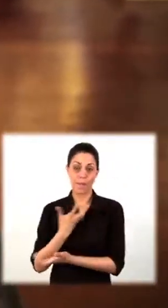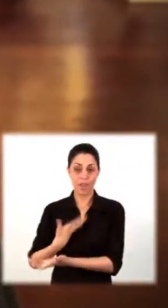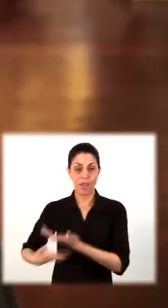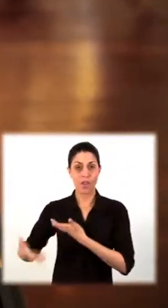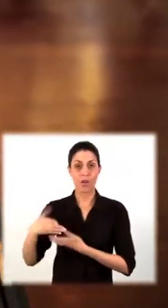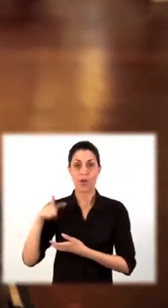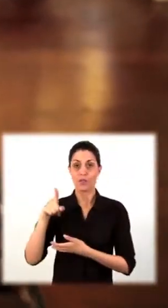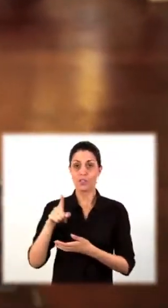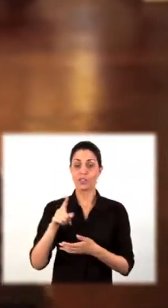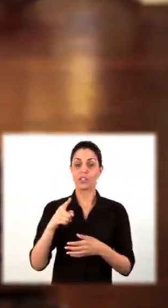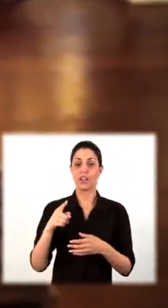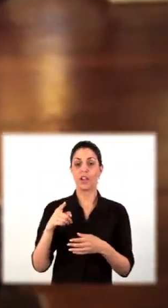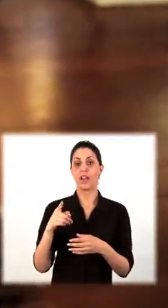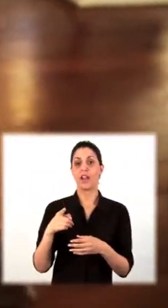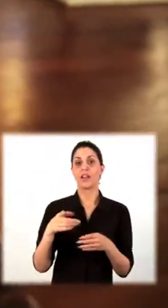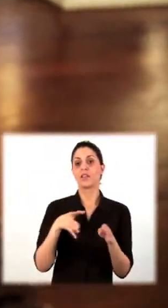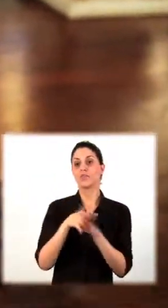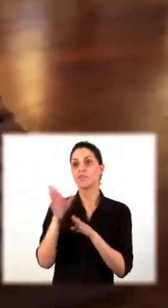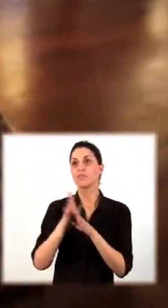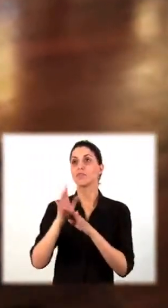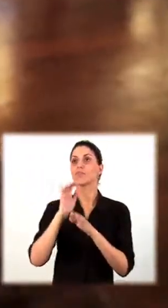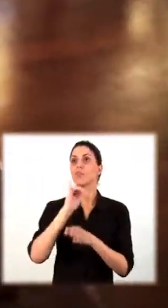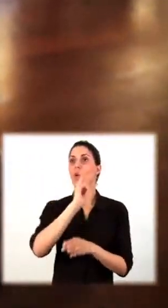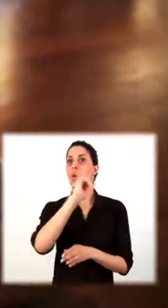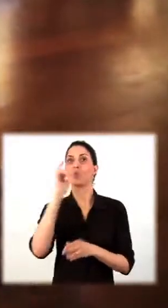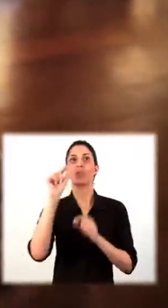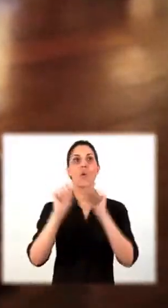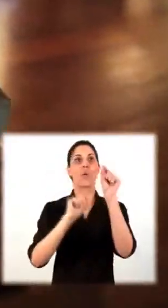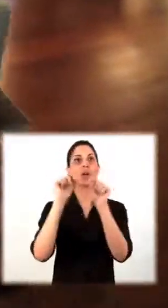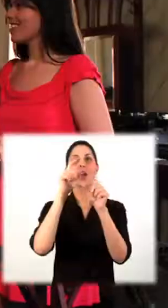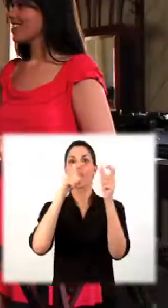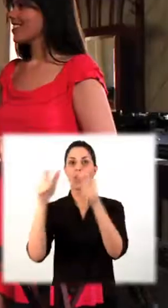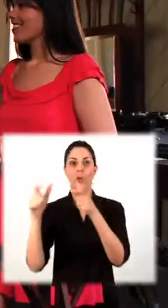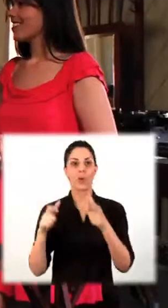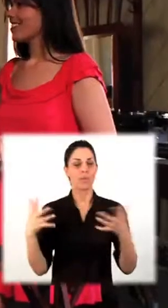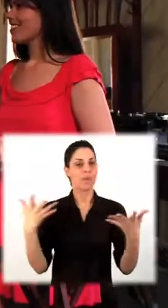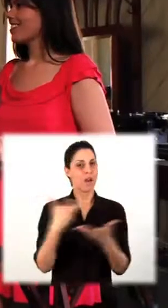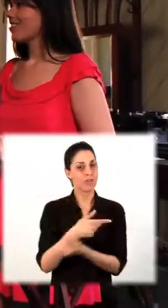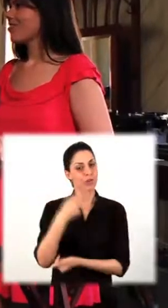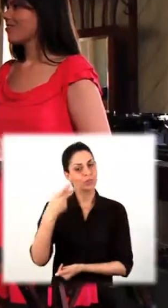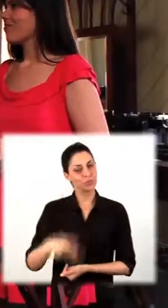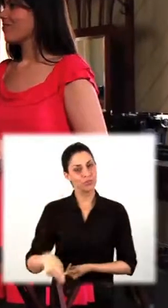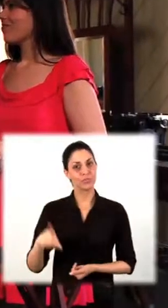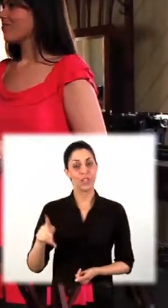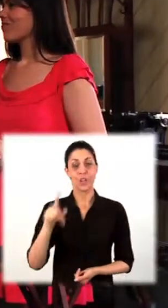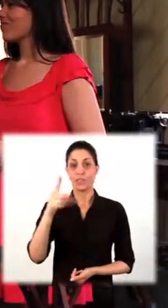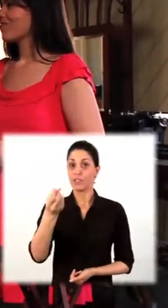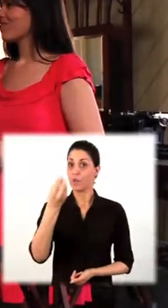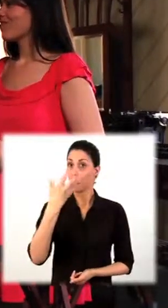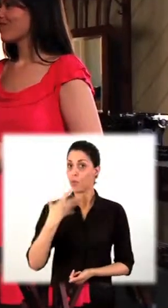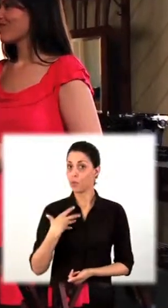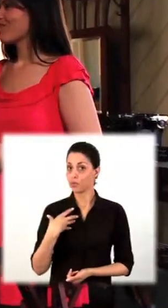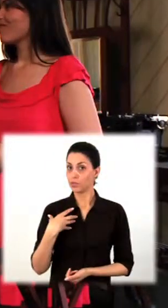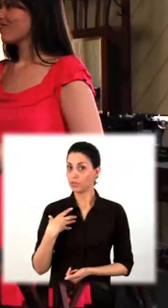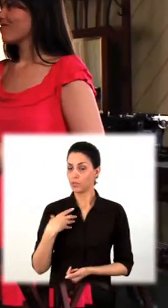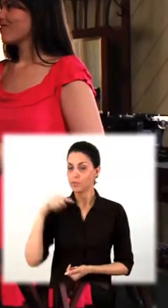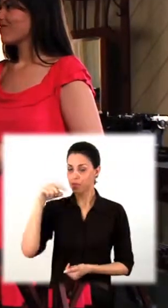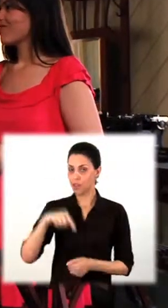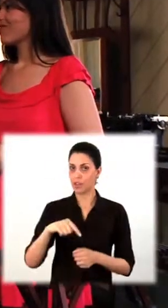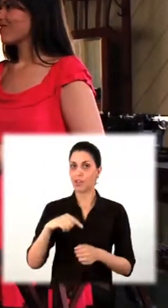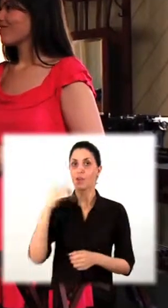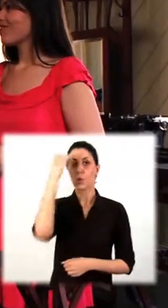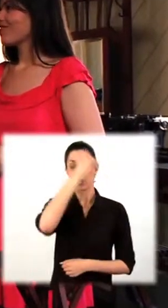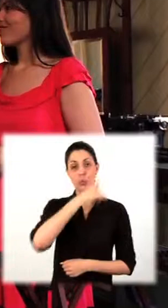colegas, fazendo um passeio turístico por São Leopoldo, conhecendo o Sul, que é um lugar maravilhoso. E você vai me contar, aqui no